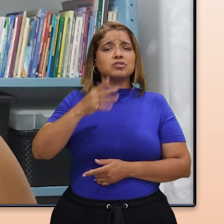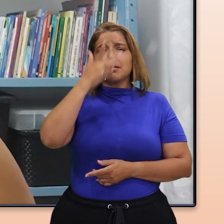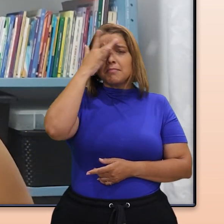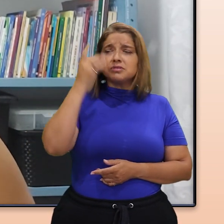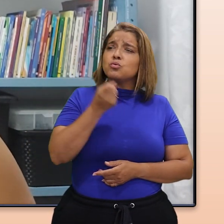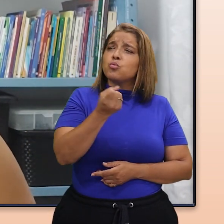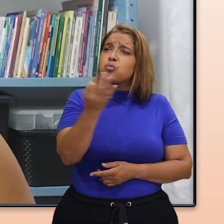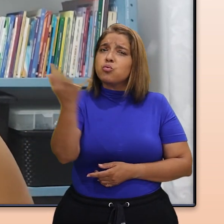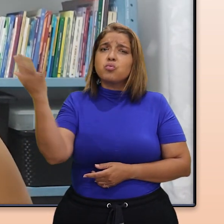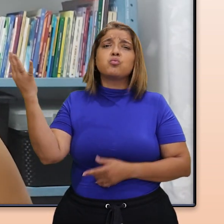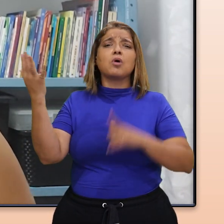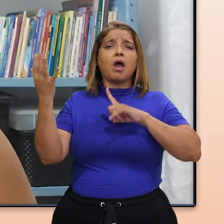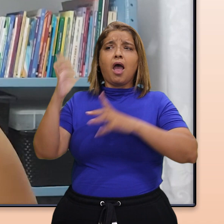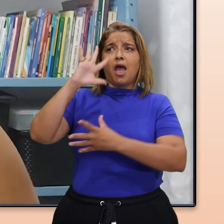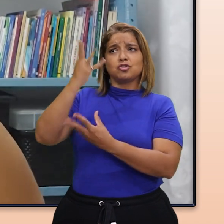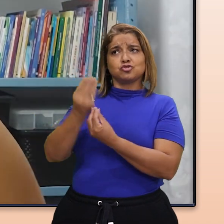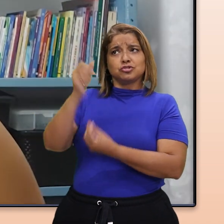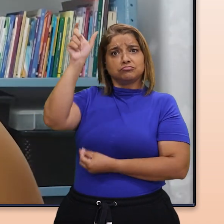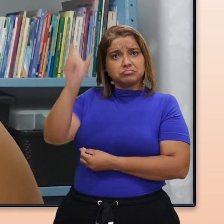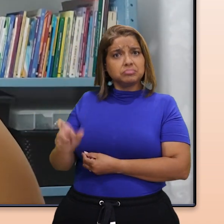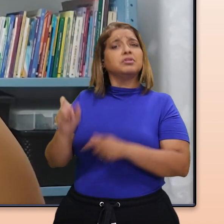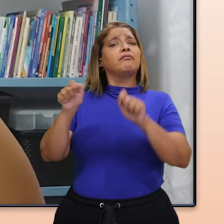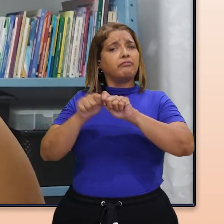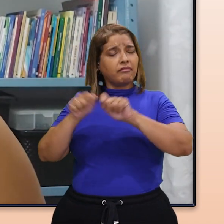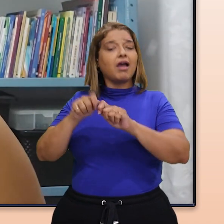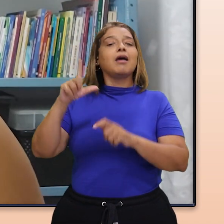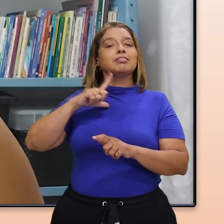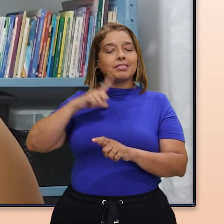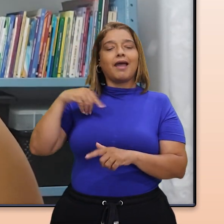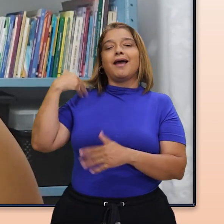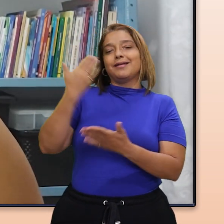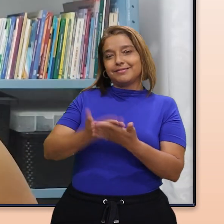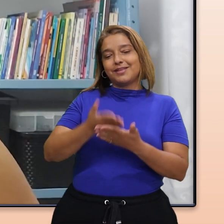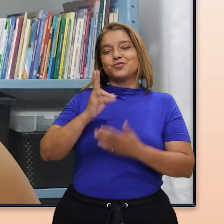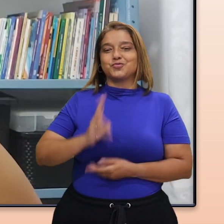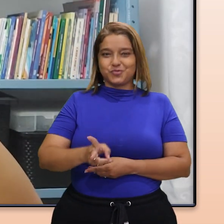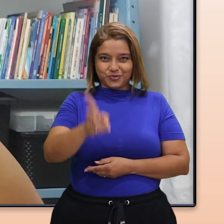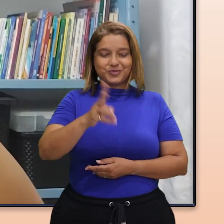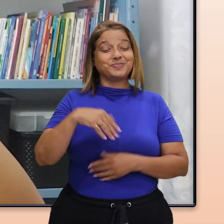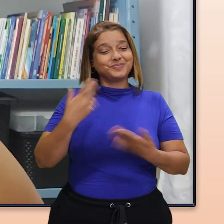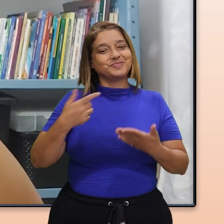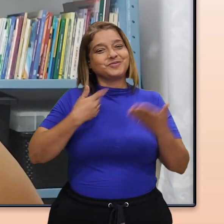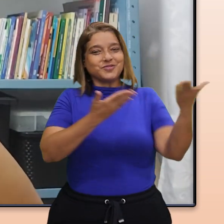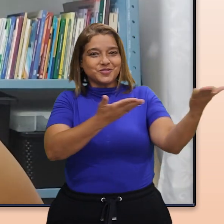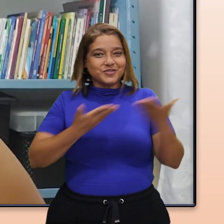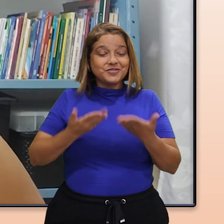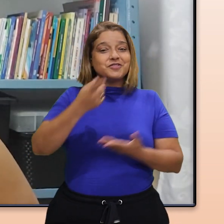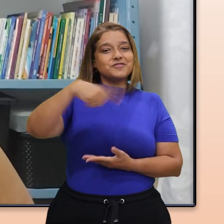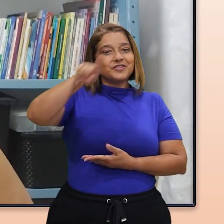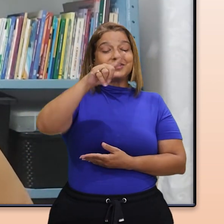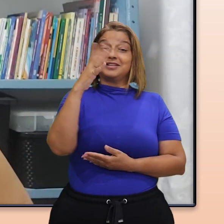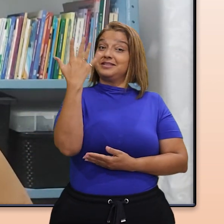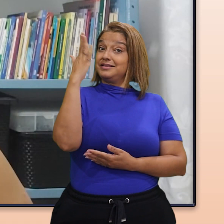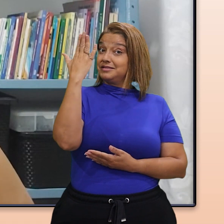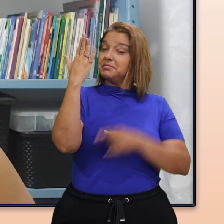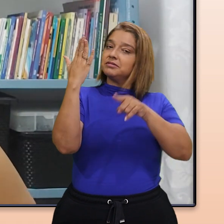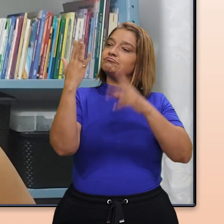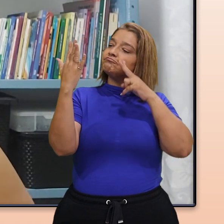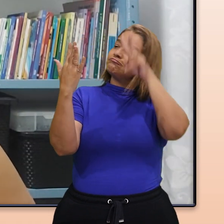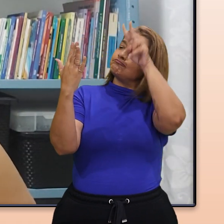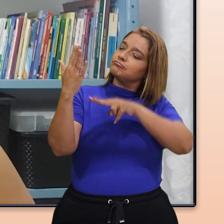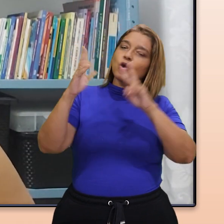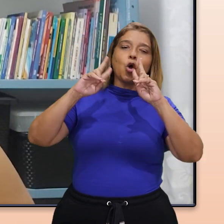diversos artistas já fizeram e continuam fazendo até hoje. Então, por isso eu te convido a ir para frente de um espelho